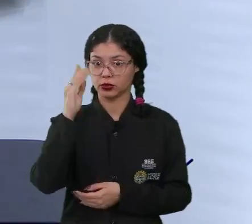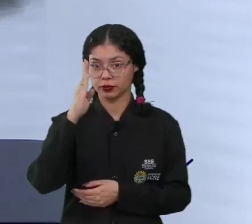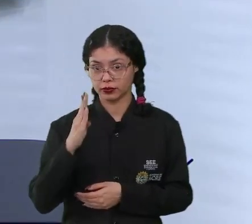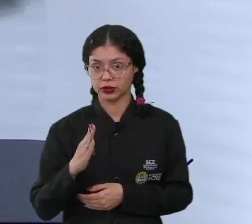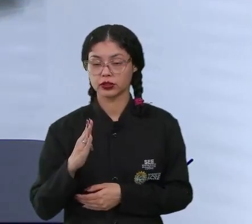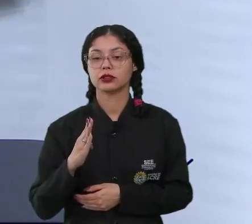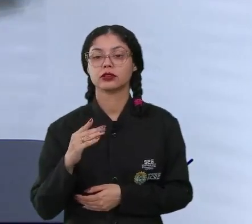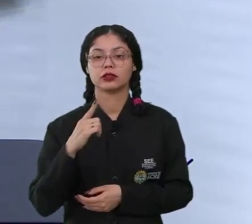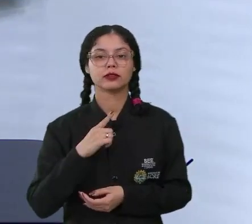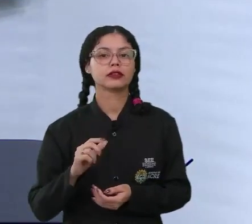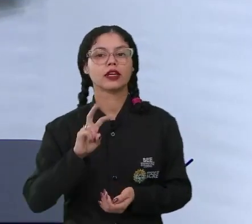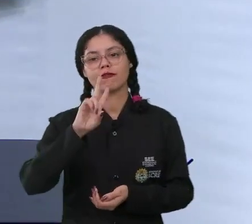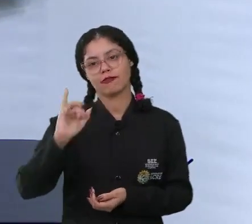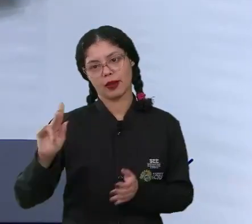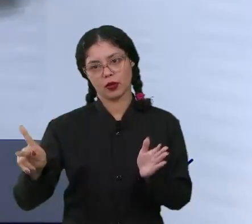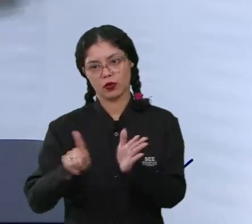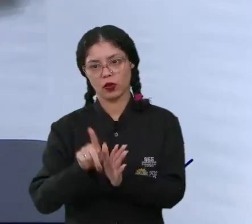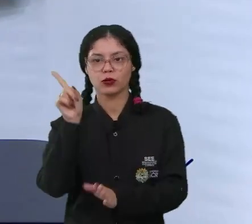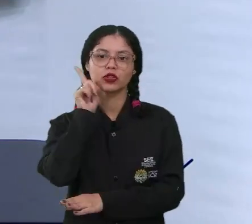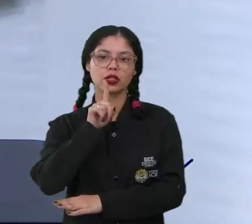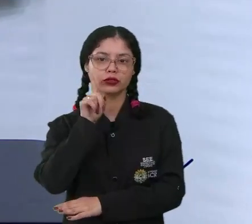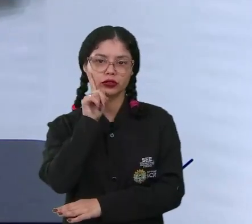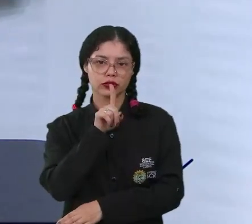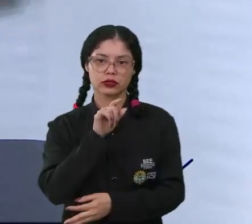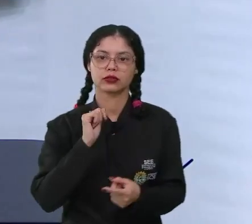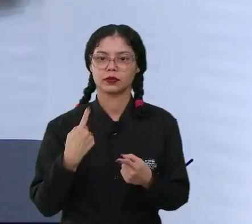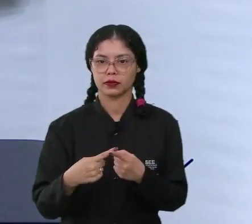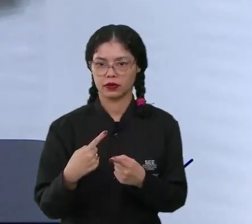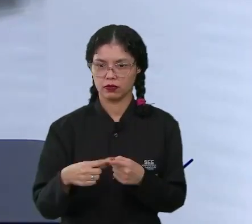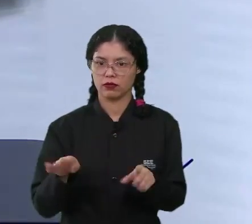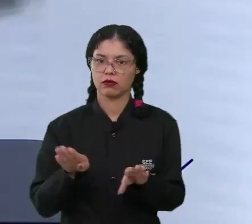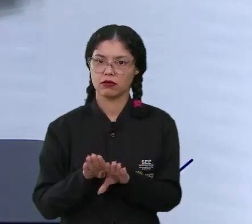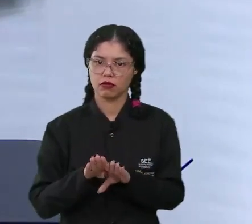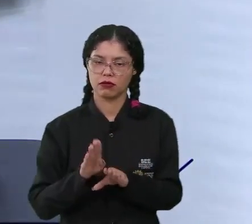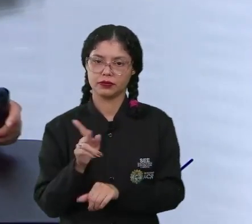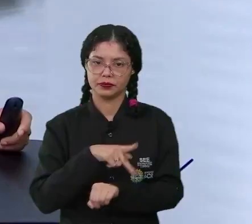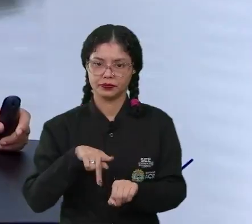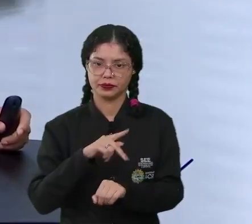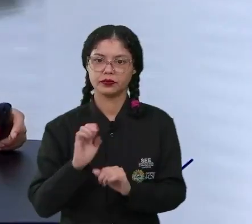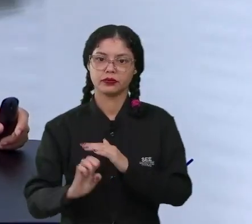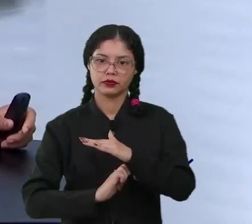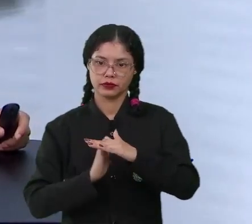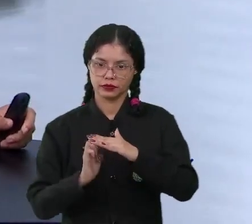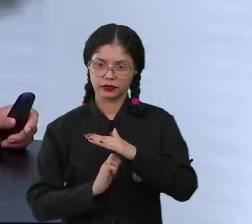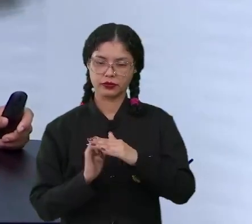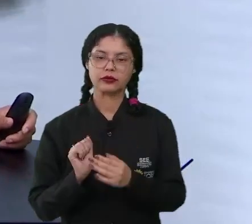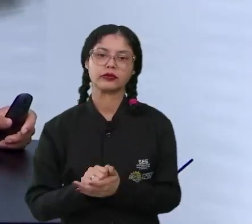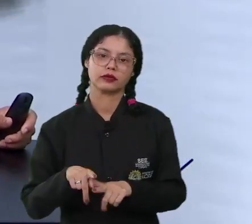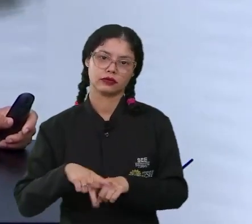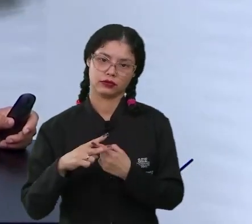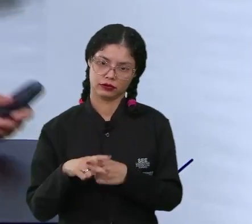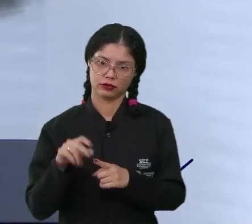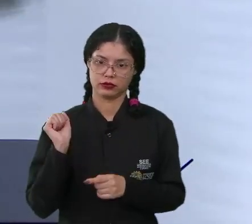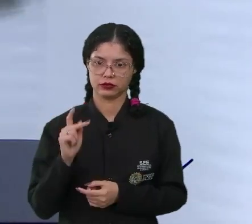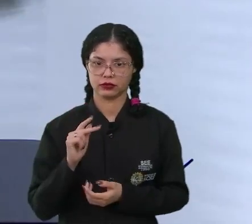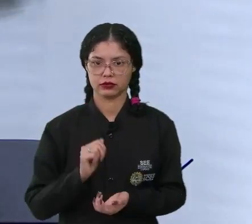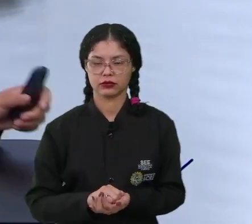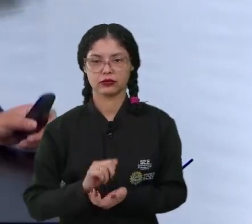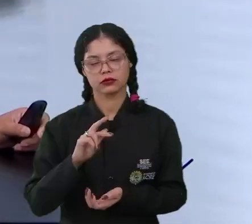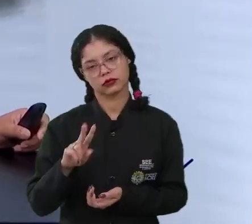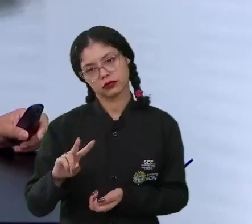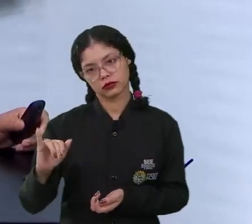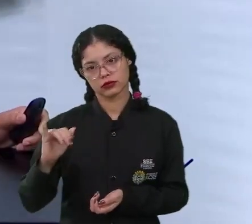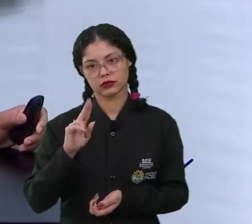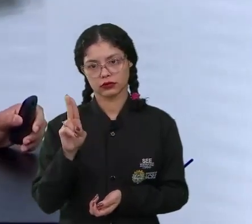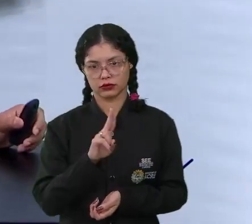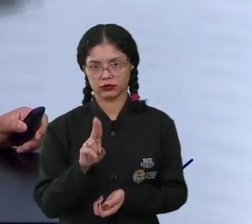essas empresas, vão para o seu país de origem, vão para o país onde essas empresas estão instaladas, né? Que nós vamos chamar